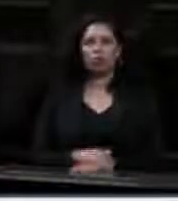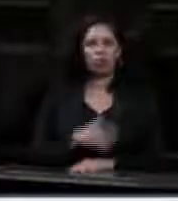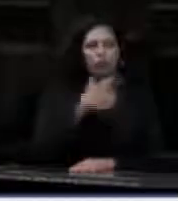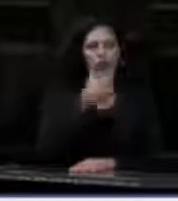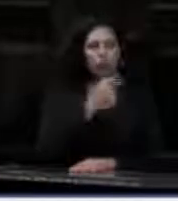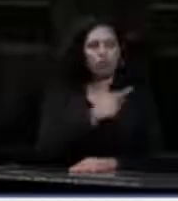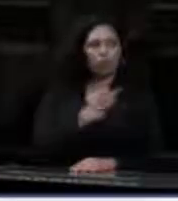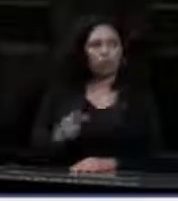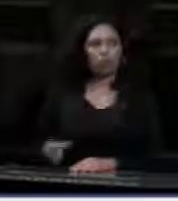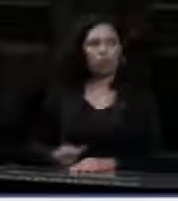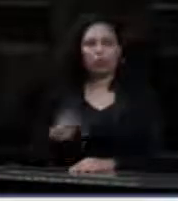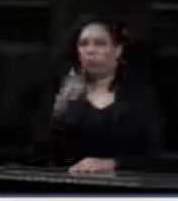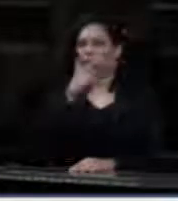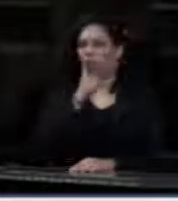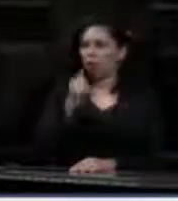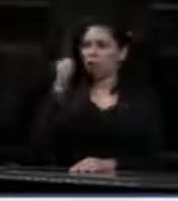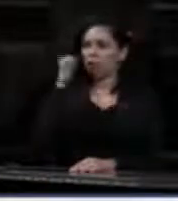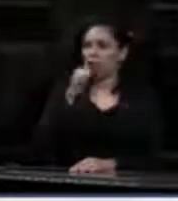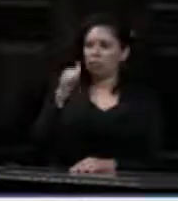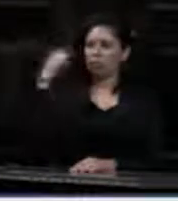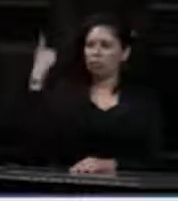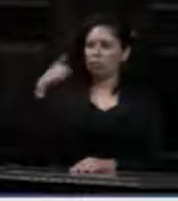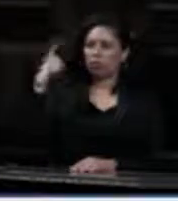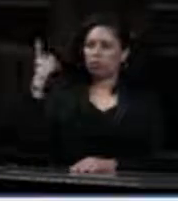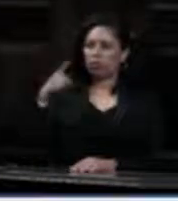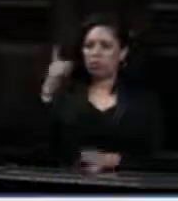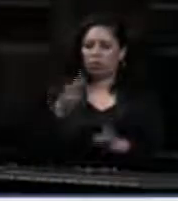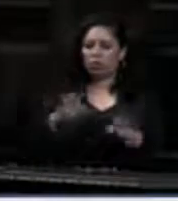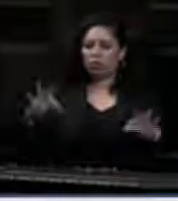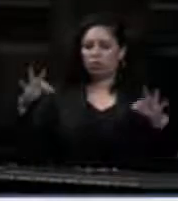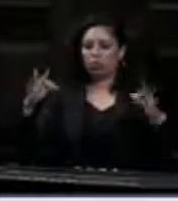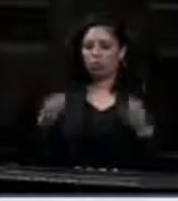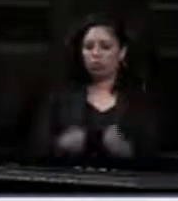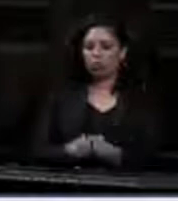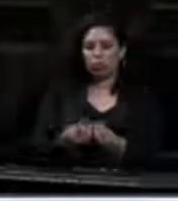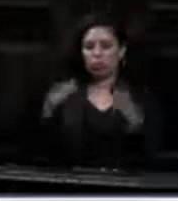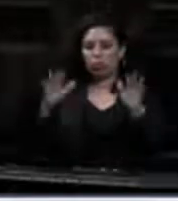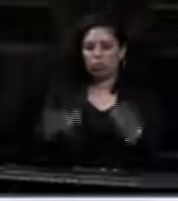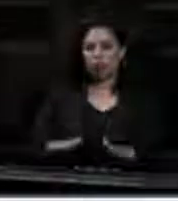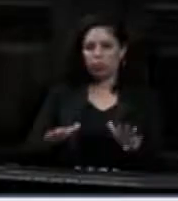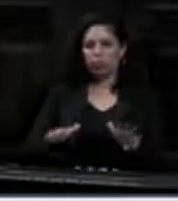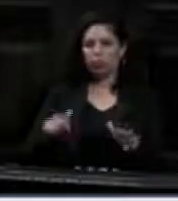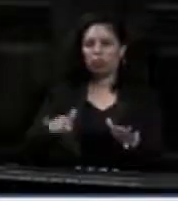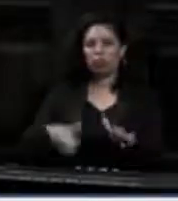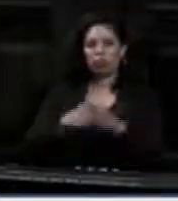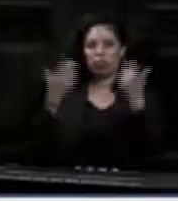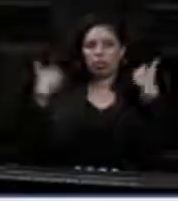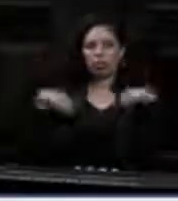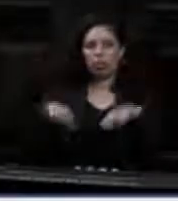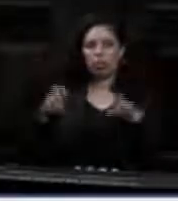Senhor presidente, senhores parlamentares, poucos que permanecem ainda em plenário,